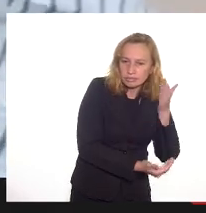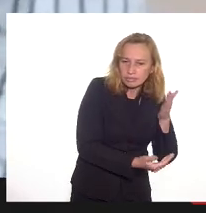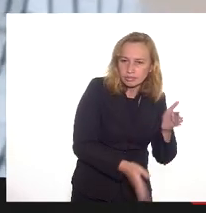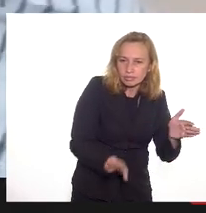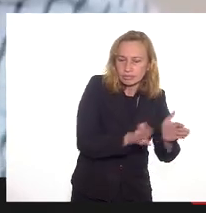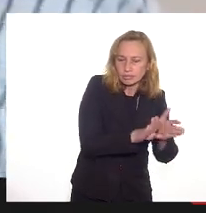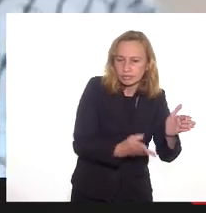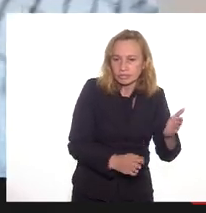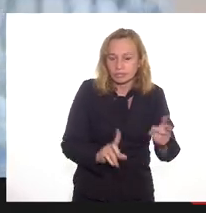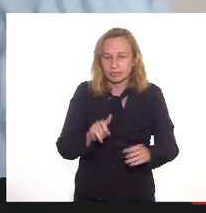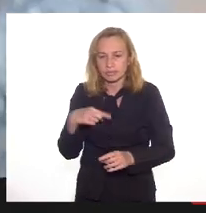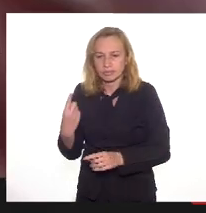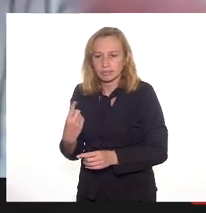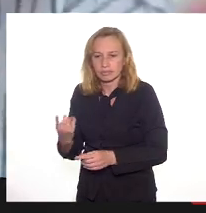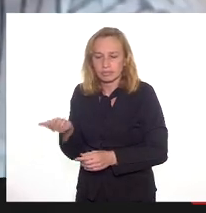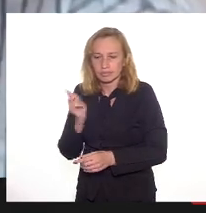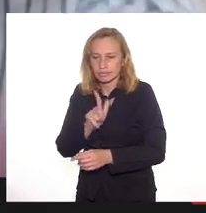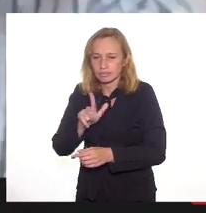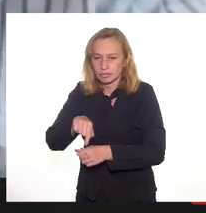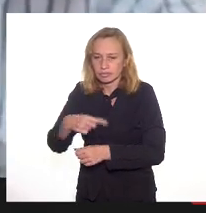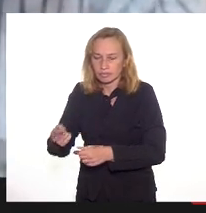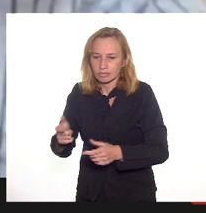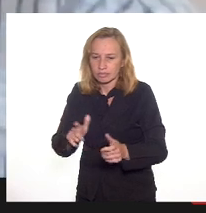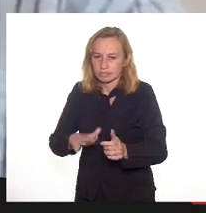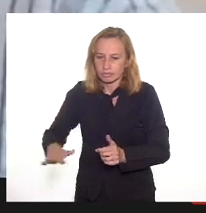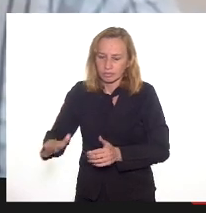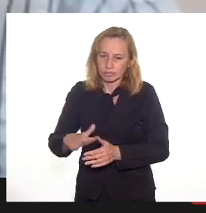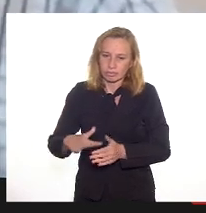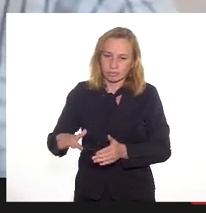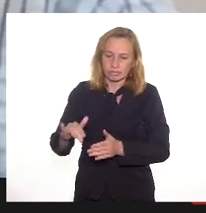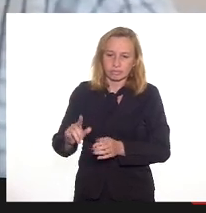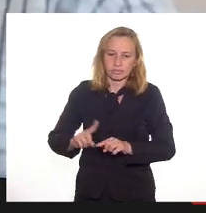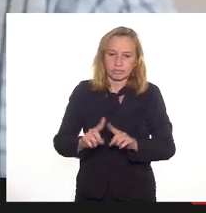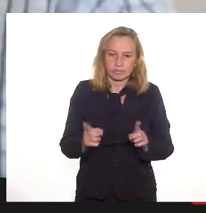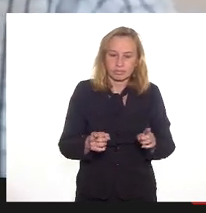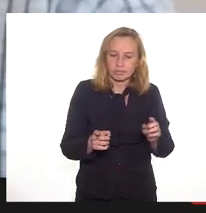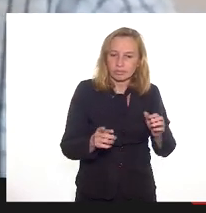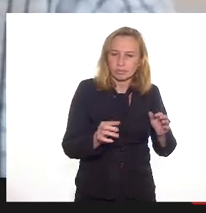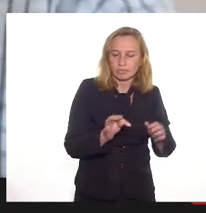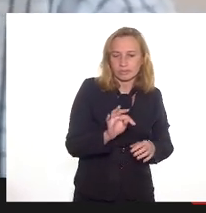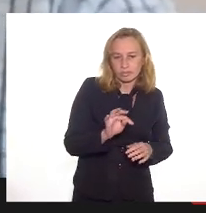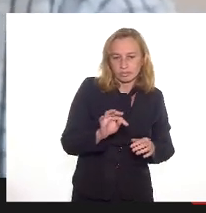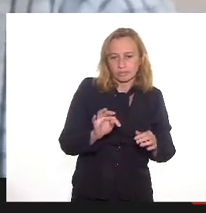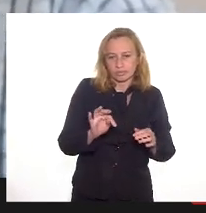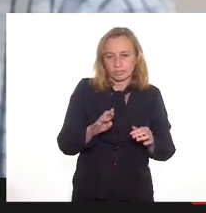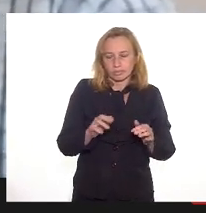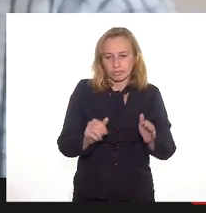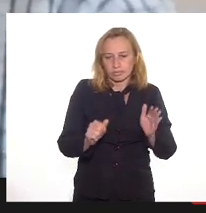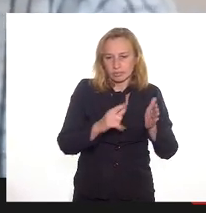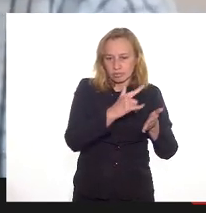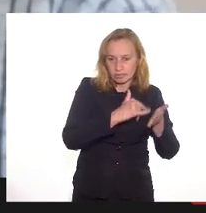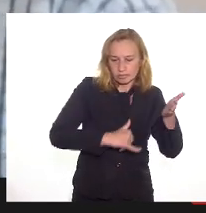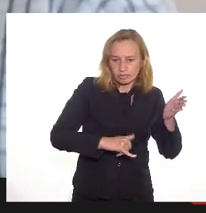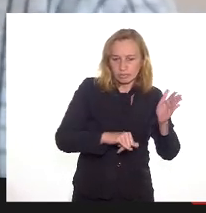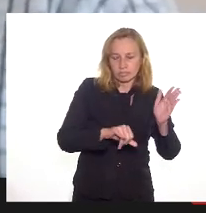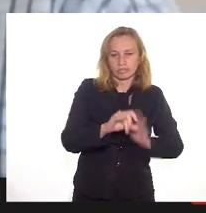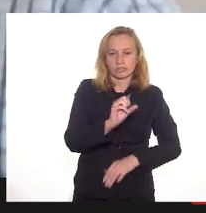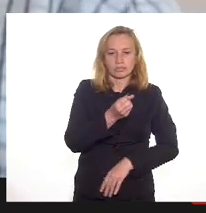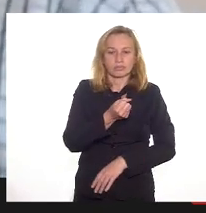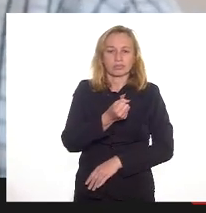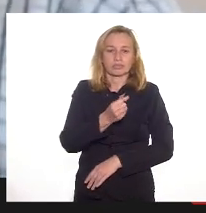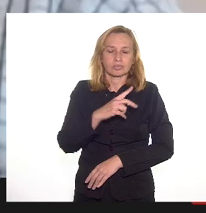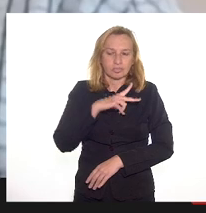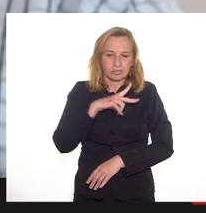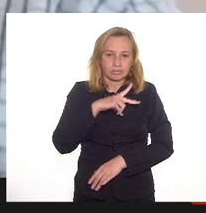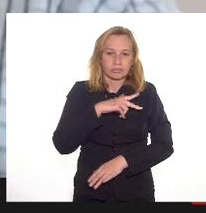plataformas, mas está ganhando em outras áreas. Só que a gente, na nota técnica que a gente fez, a gente levantou no próprio site da Petrobras, né?